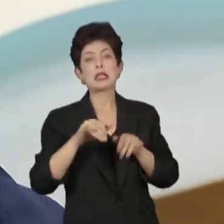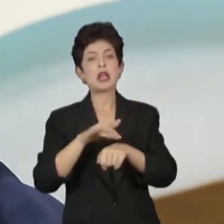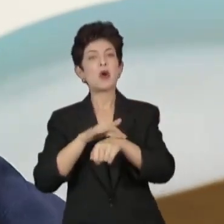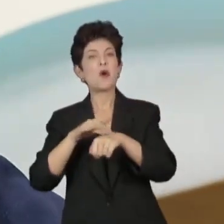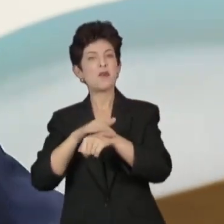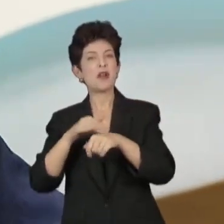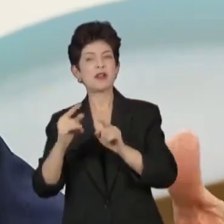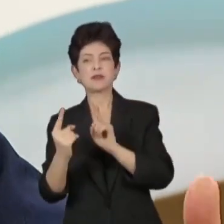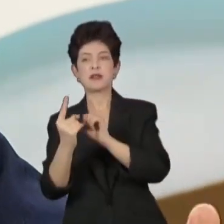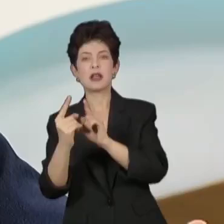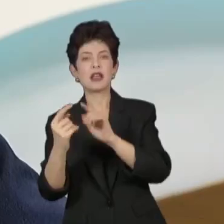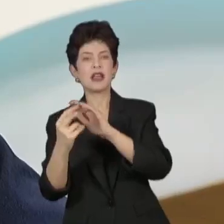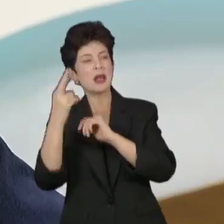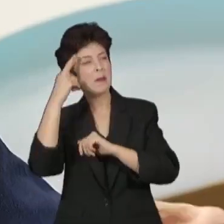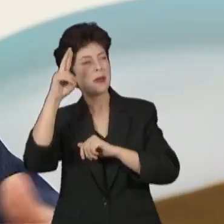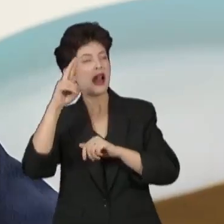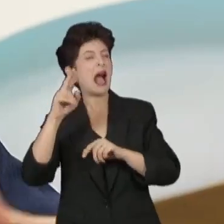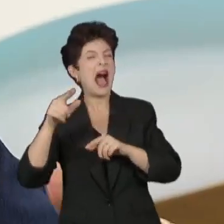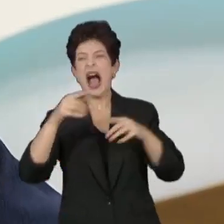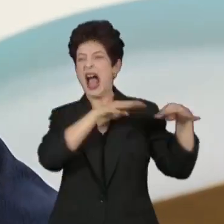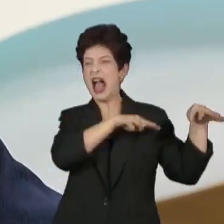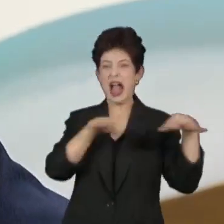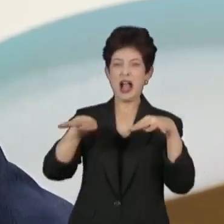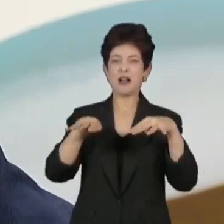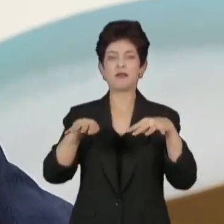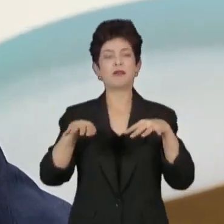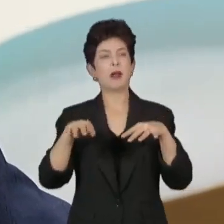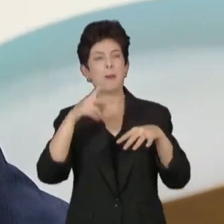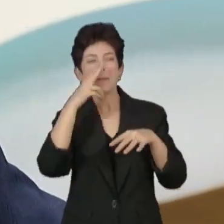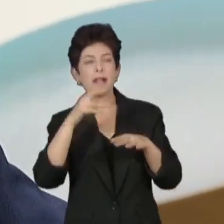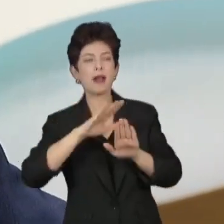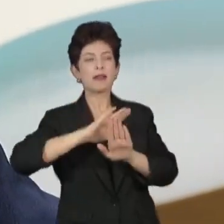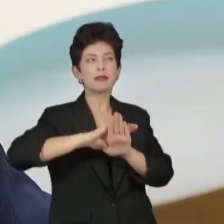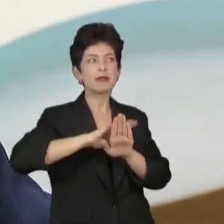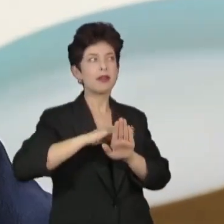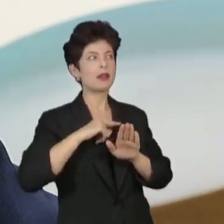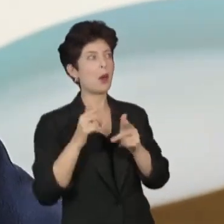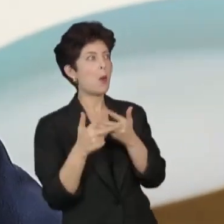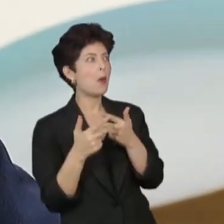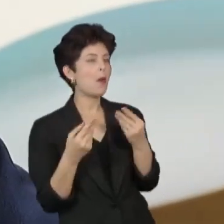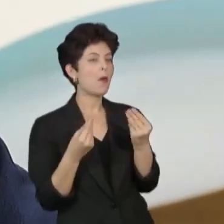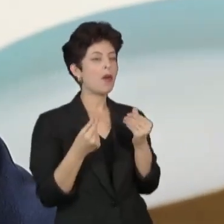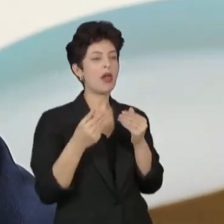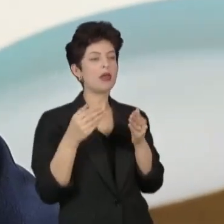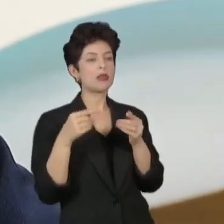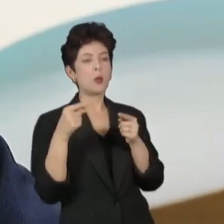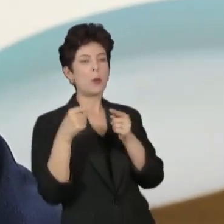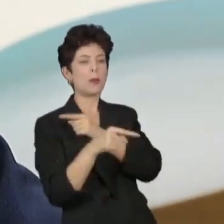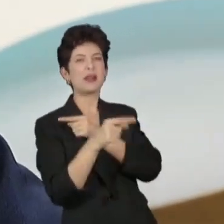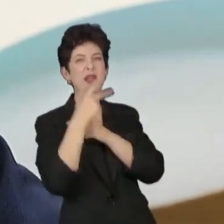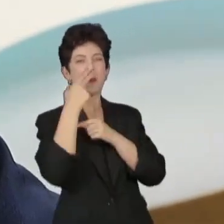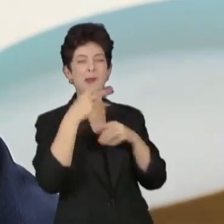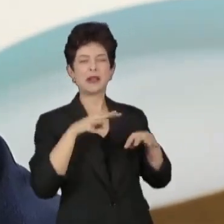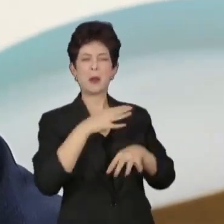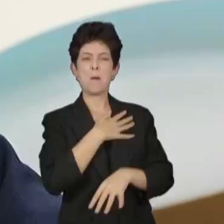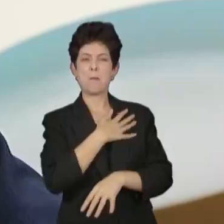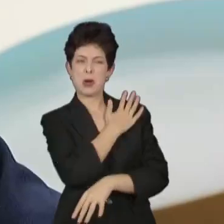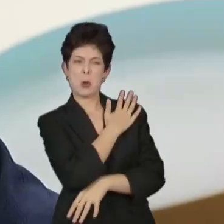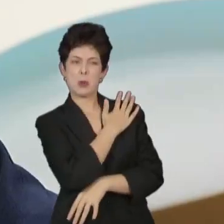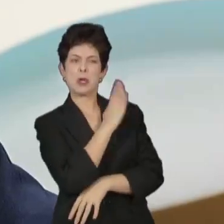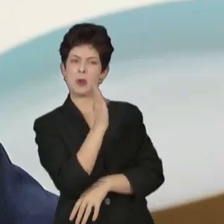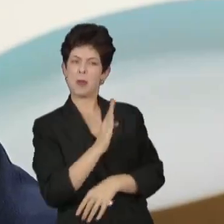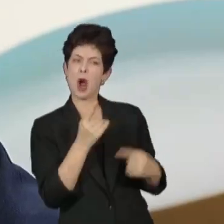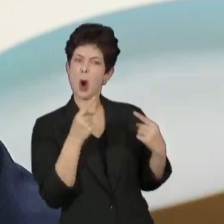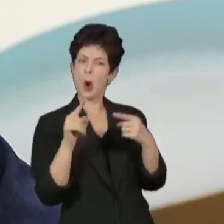empresário, há sempre uma repercussão negativa, como se tivesse alguma coisa de impróprio que revela um pouco um preconceito que há no